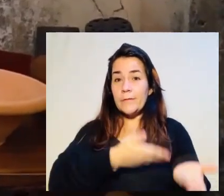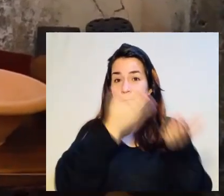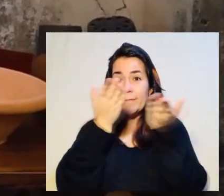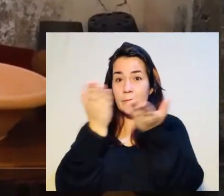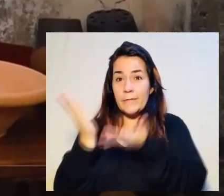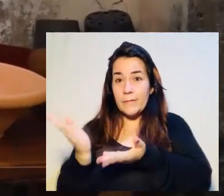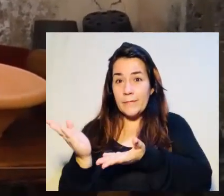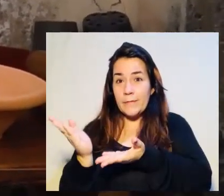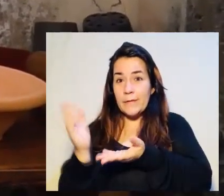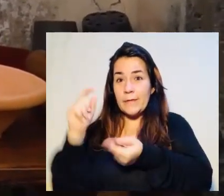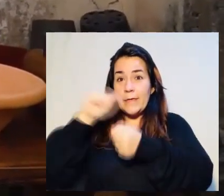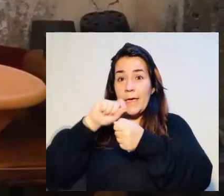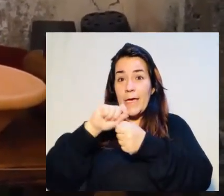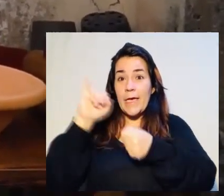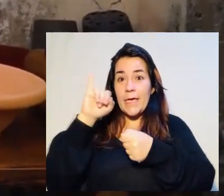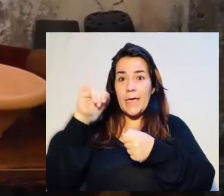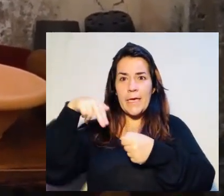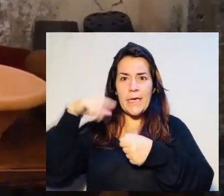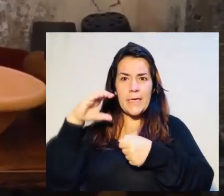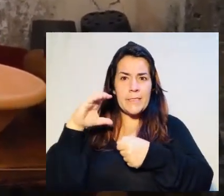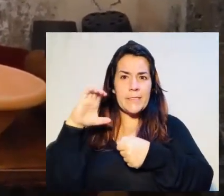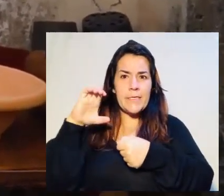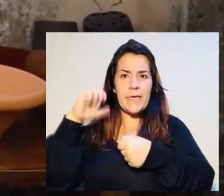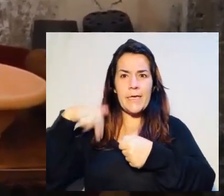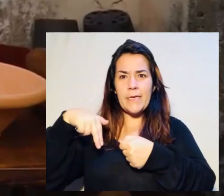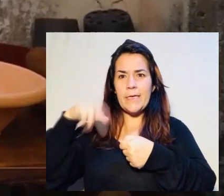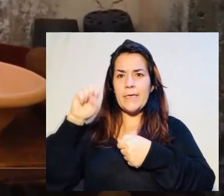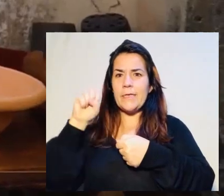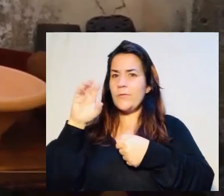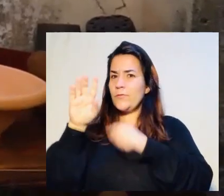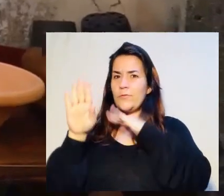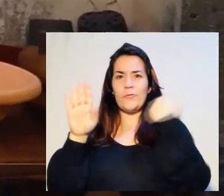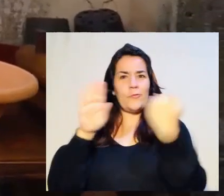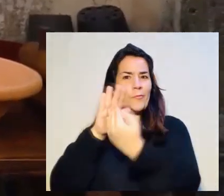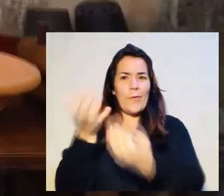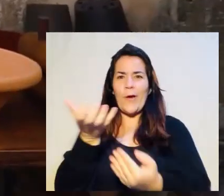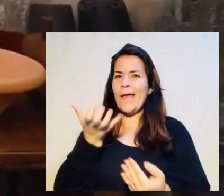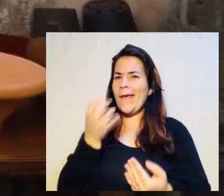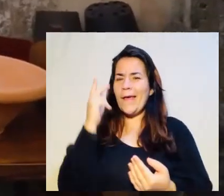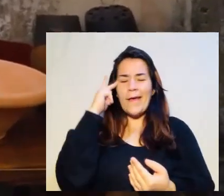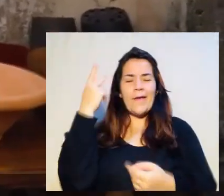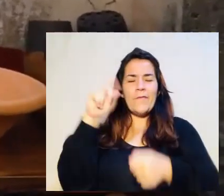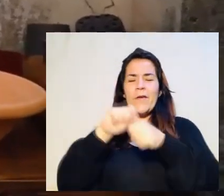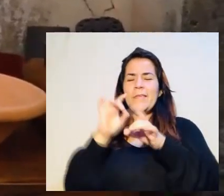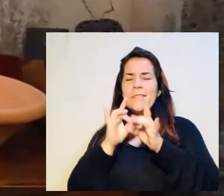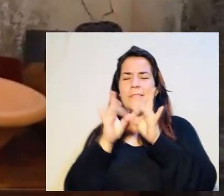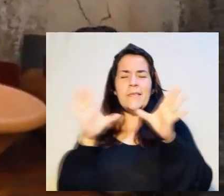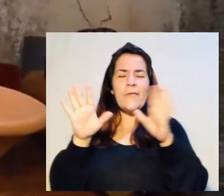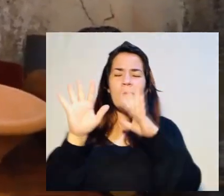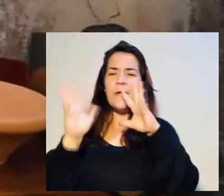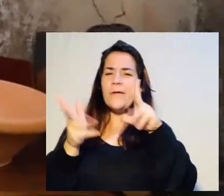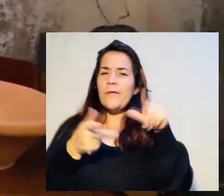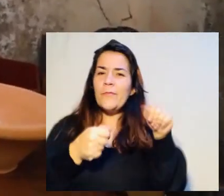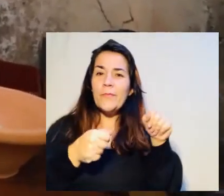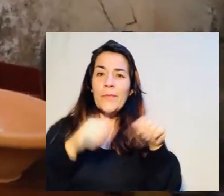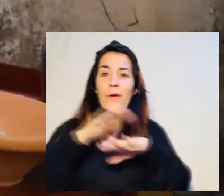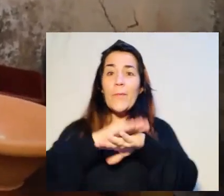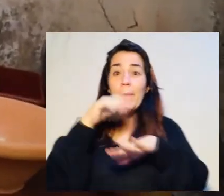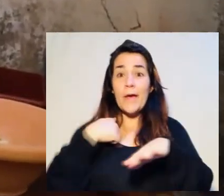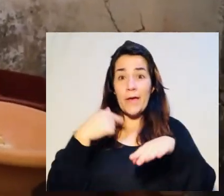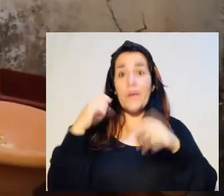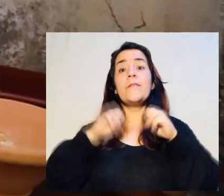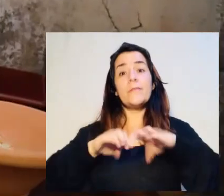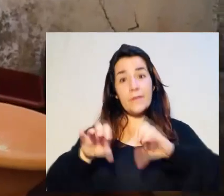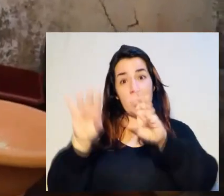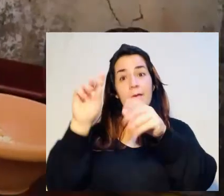aqui o preparo de incenso natural. E esse todo mundo pede, todo mundo quer. A maior simplicidade do mundo,